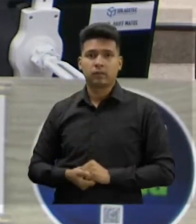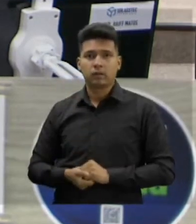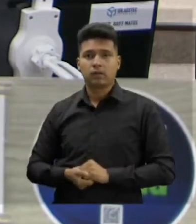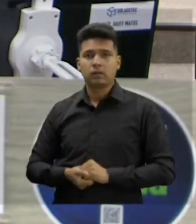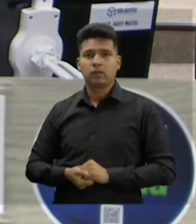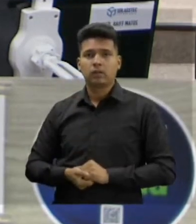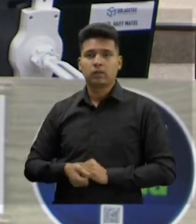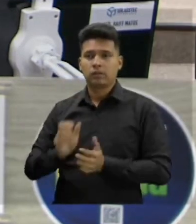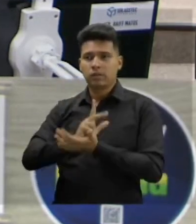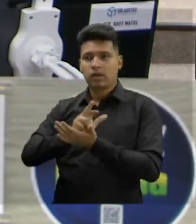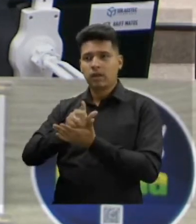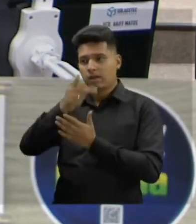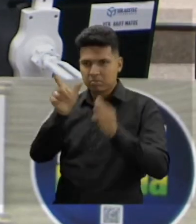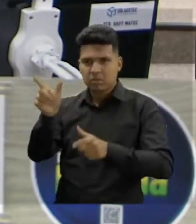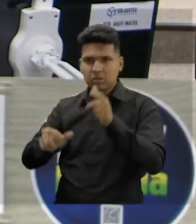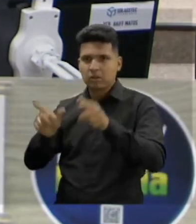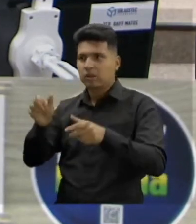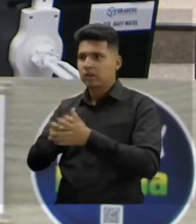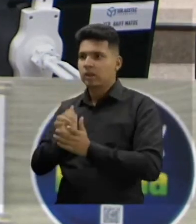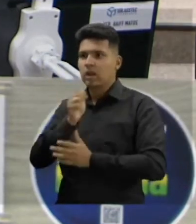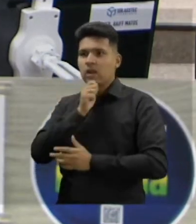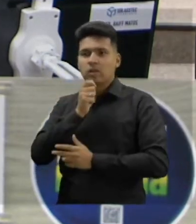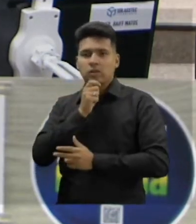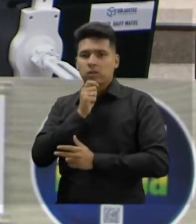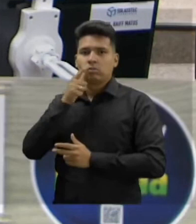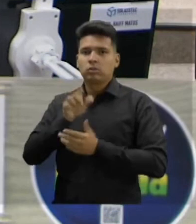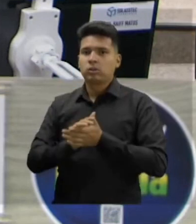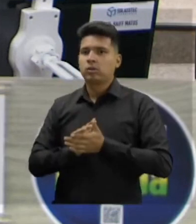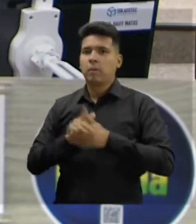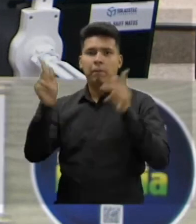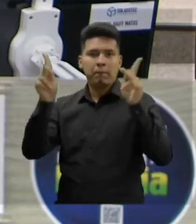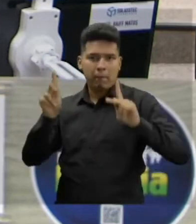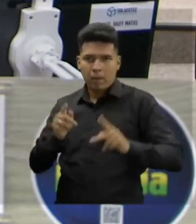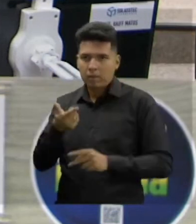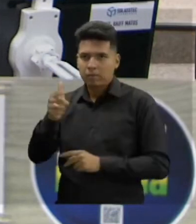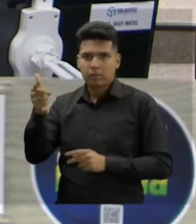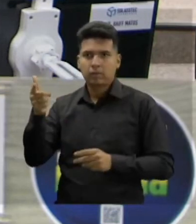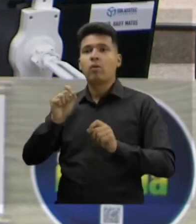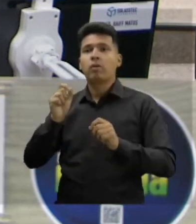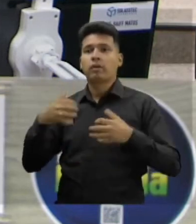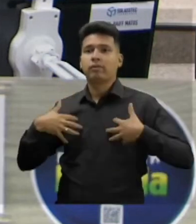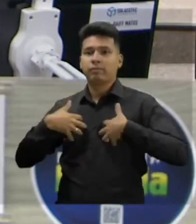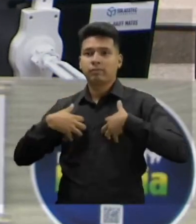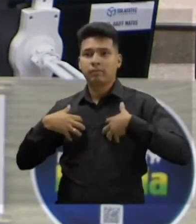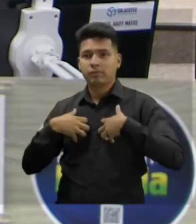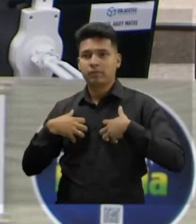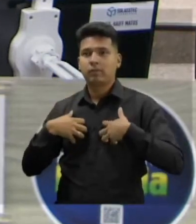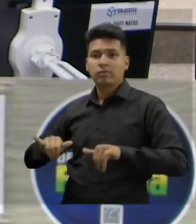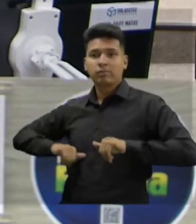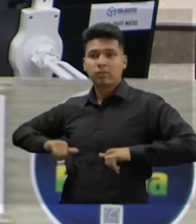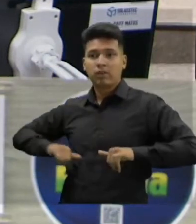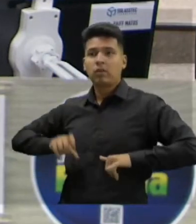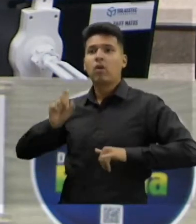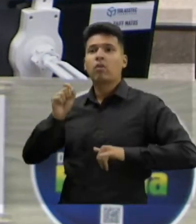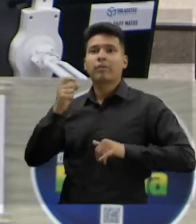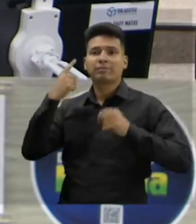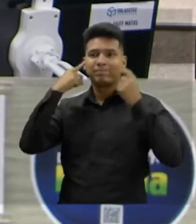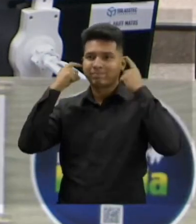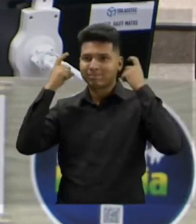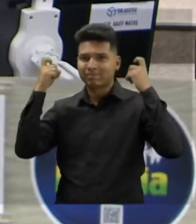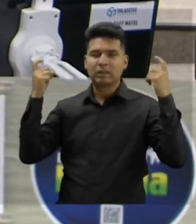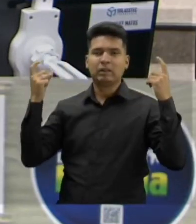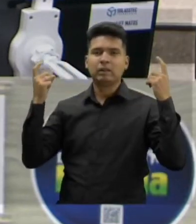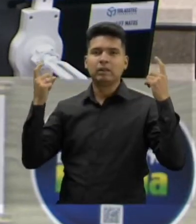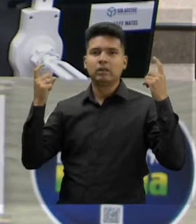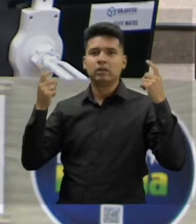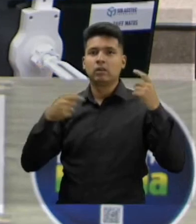muitos cidadãos manauaras, e tem feito um mal danado para muitos animais silvestres, que é a poluição sonora. Eu senti falta no